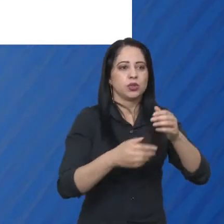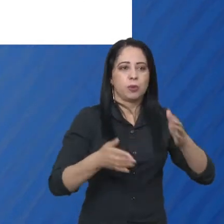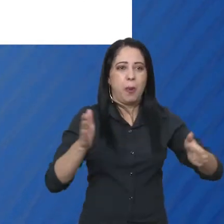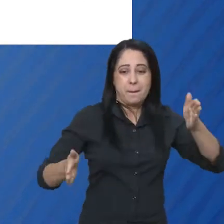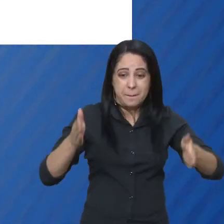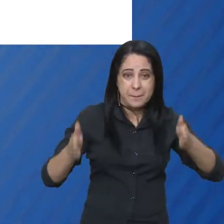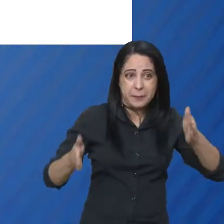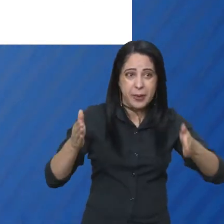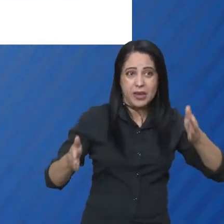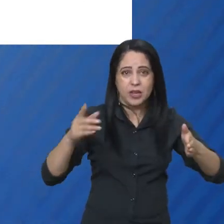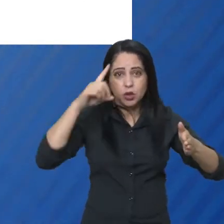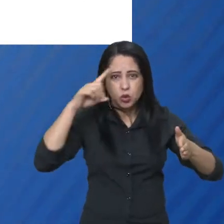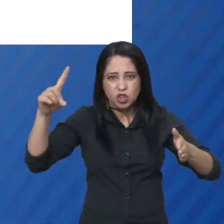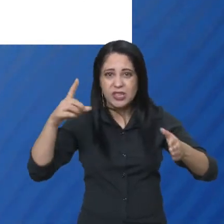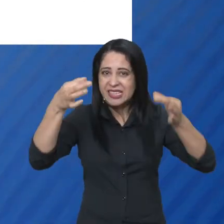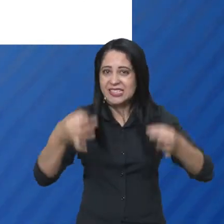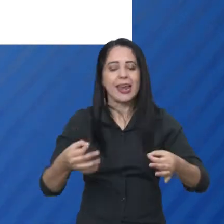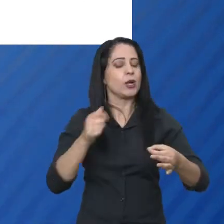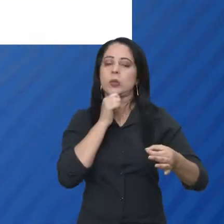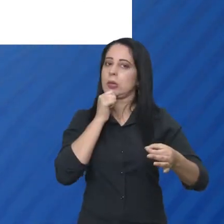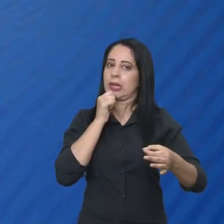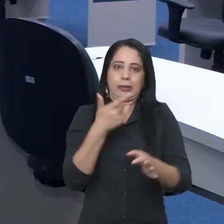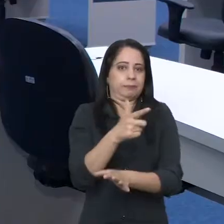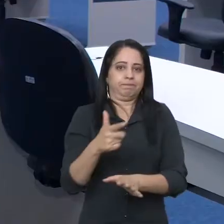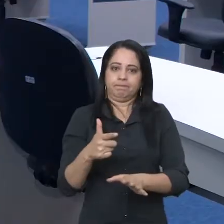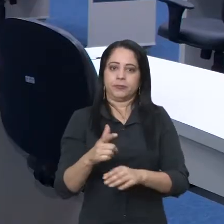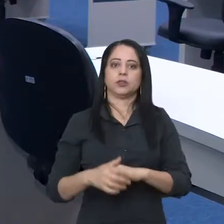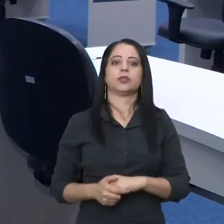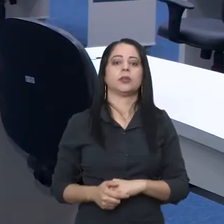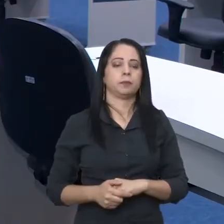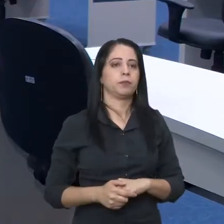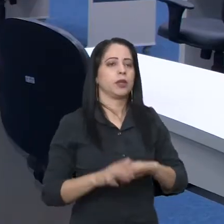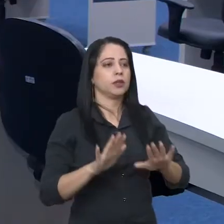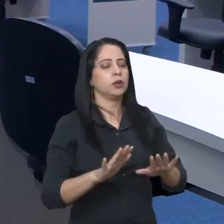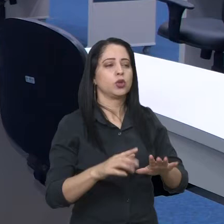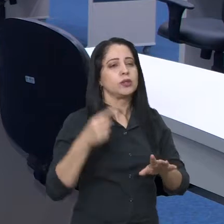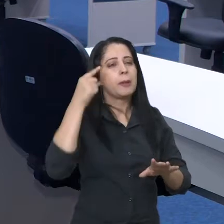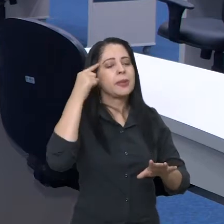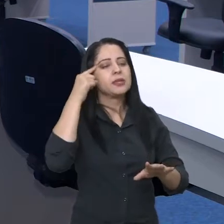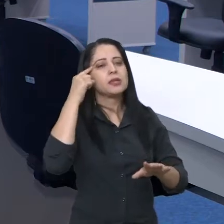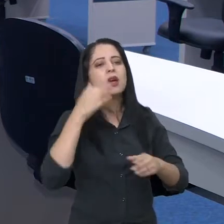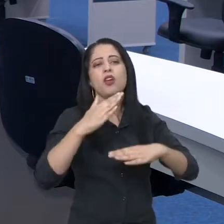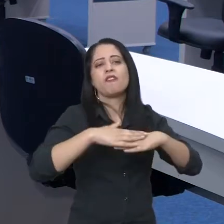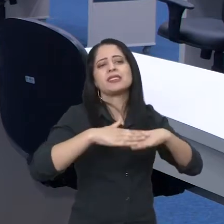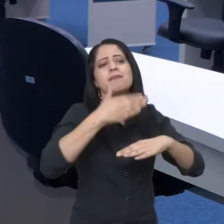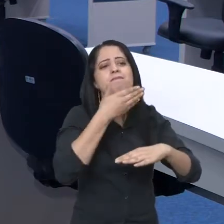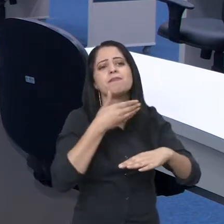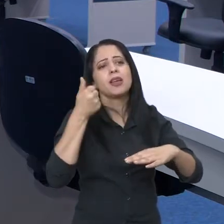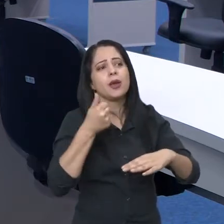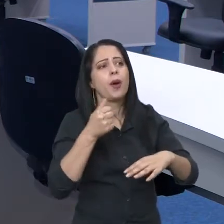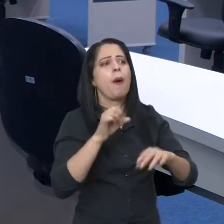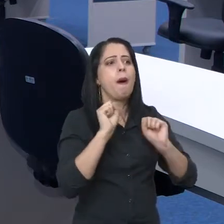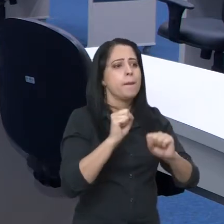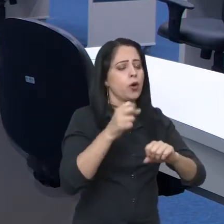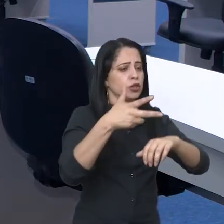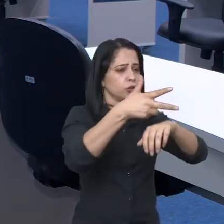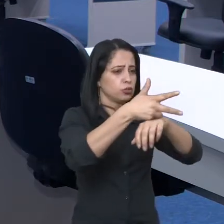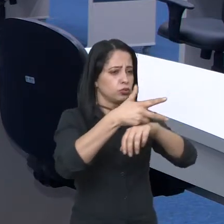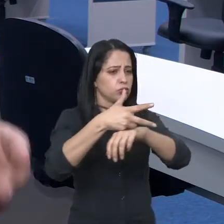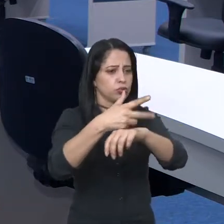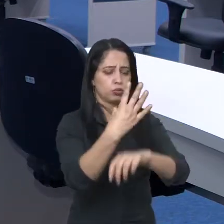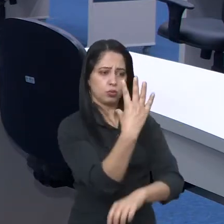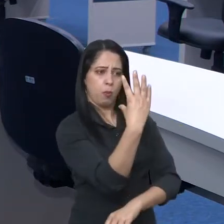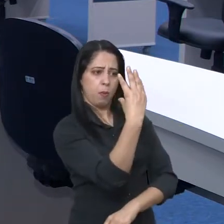possível definir prazos para a execução do serviço. Há um entendimento de fazer da melhor forma possível. Câmeras que, de repente, até